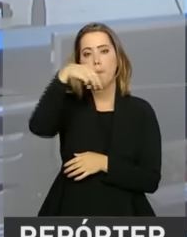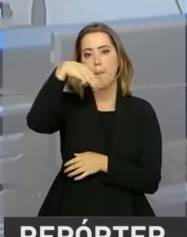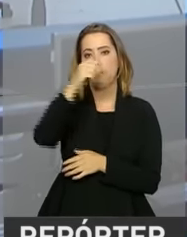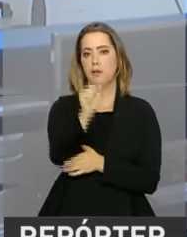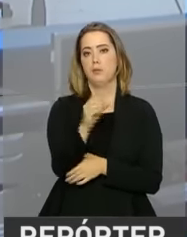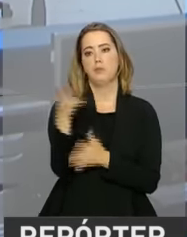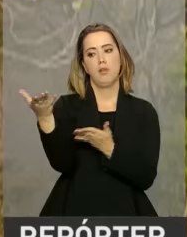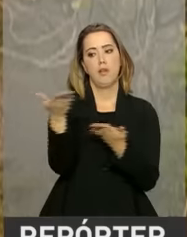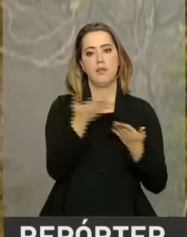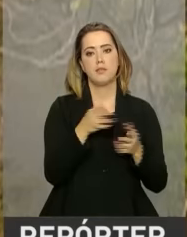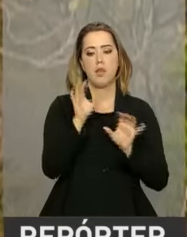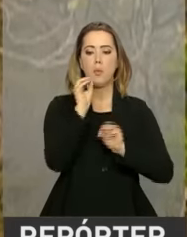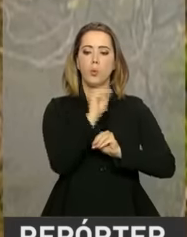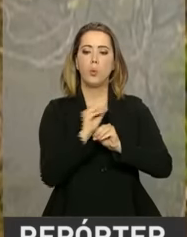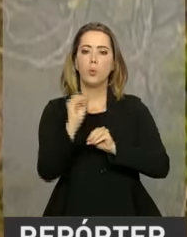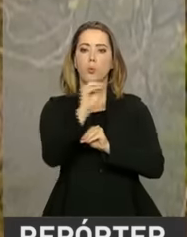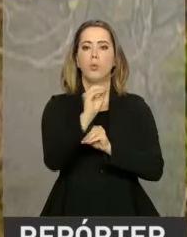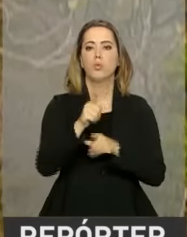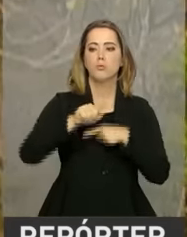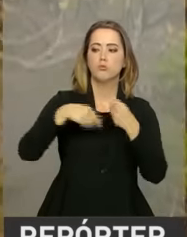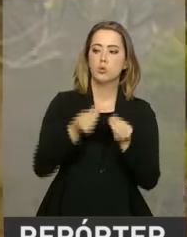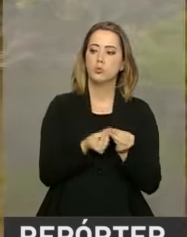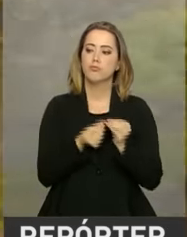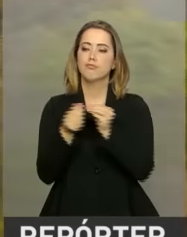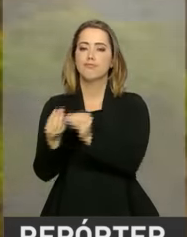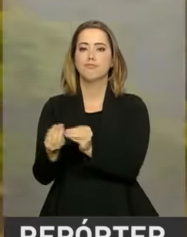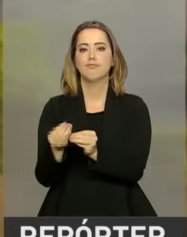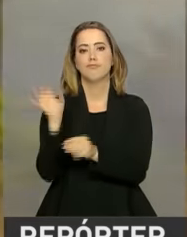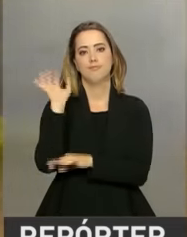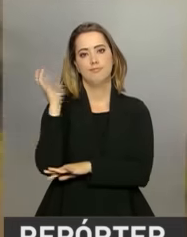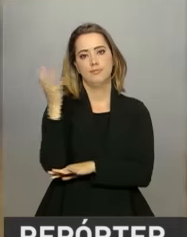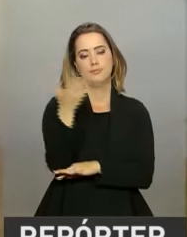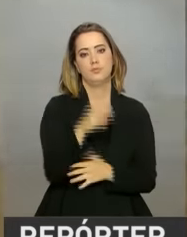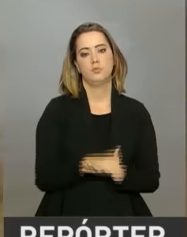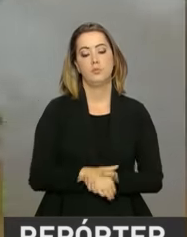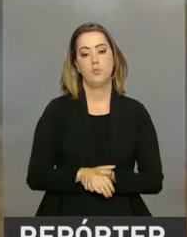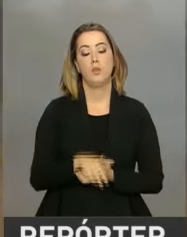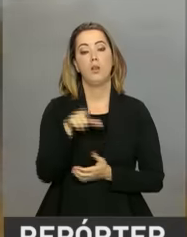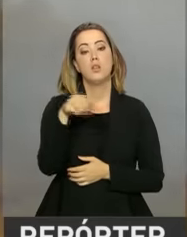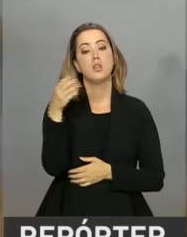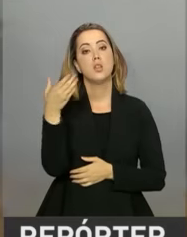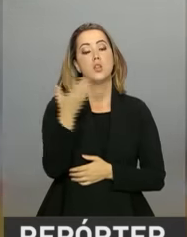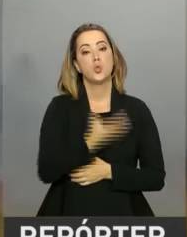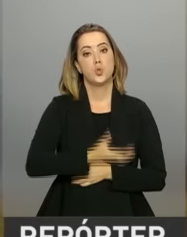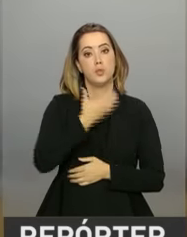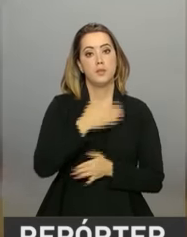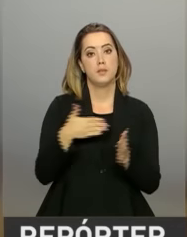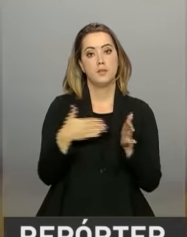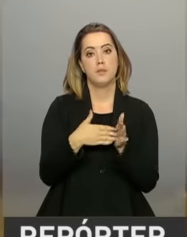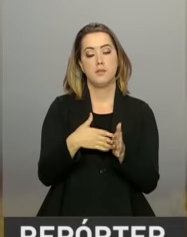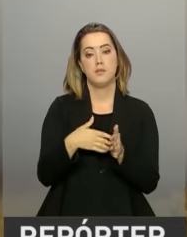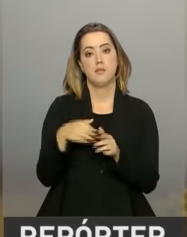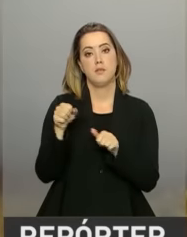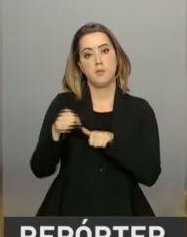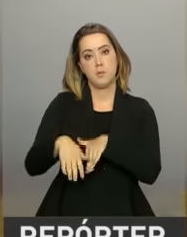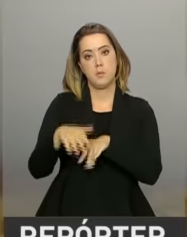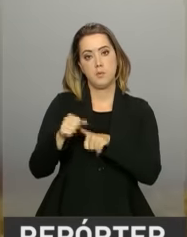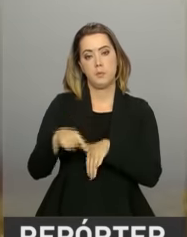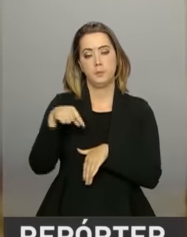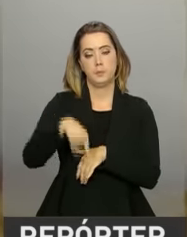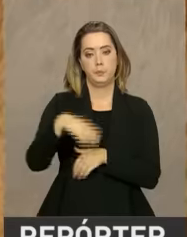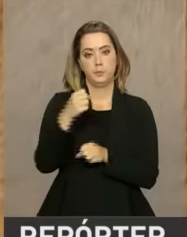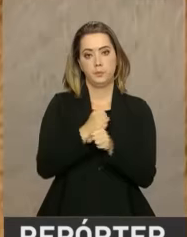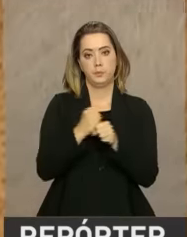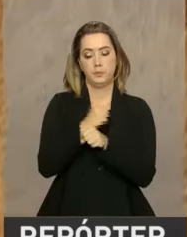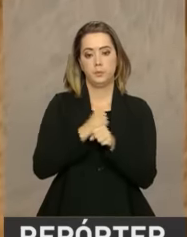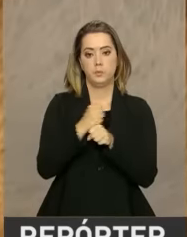à natureza Janeiro a Setembro deste ano foram registrados mais de 128.000 focos de incêndio em todo o